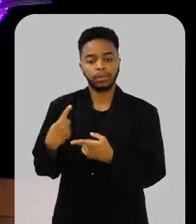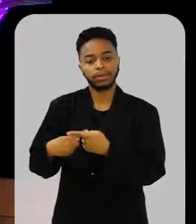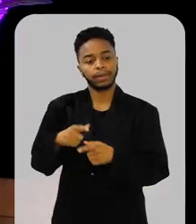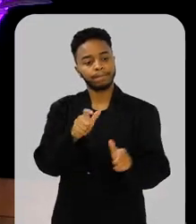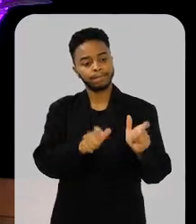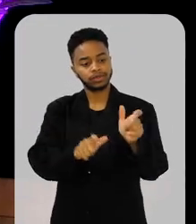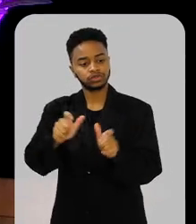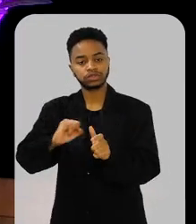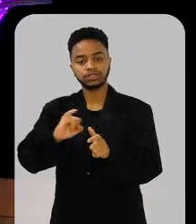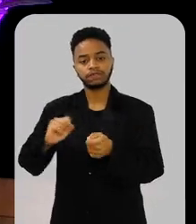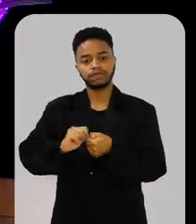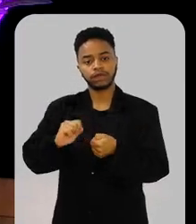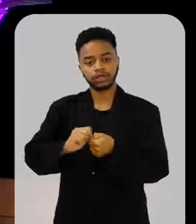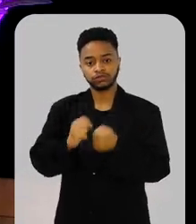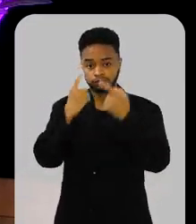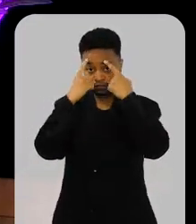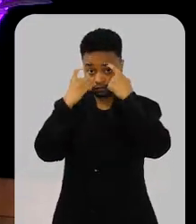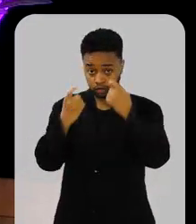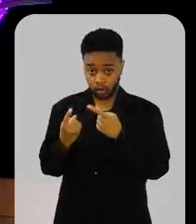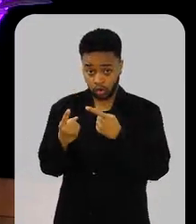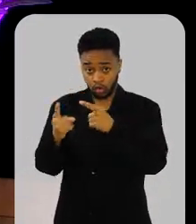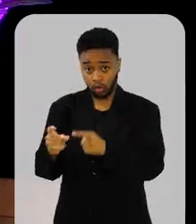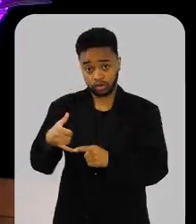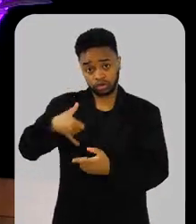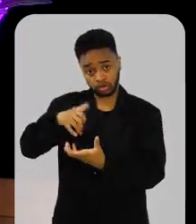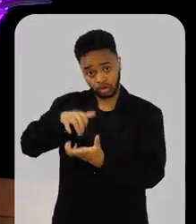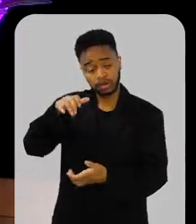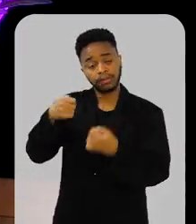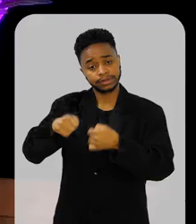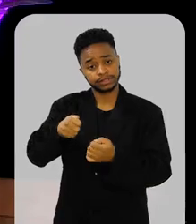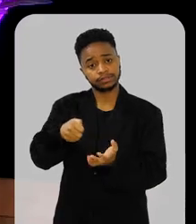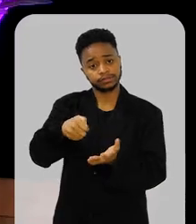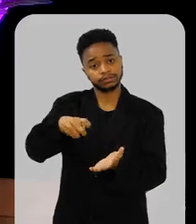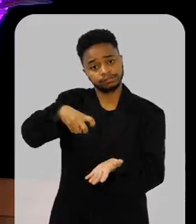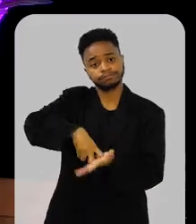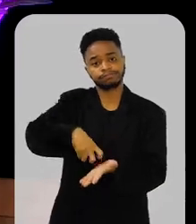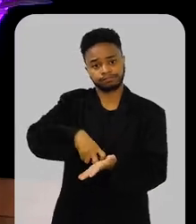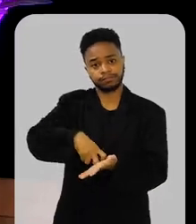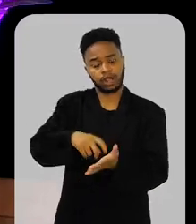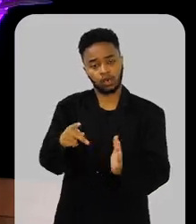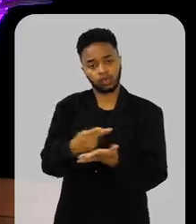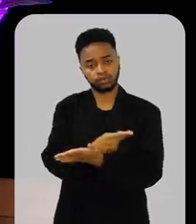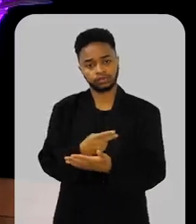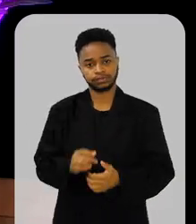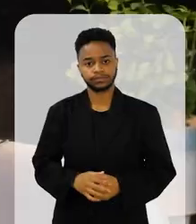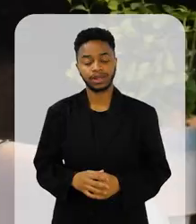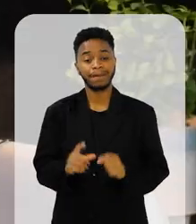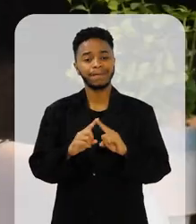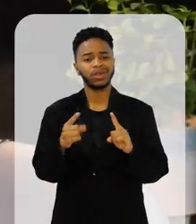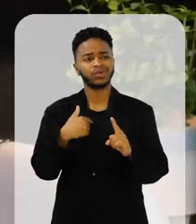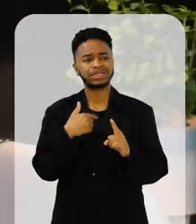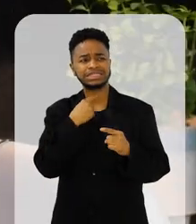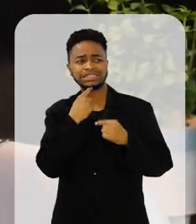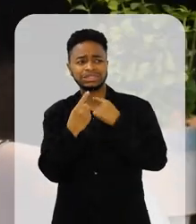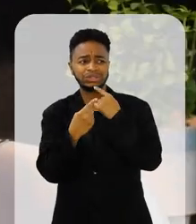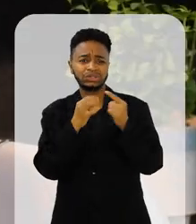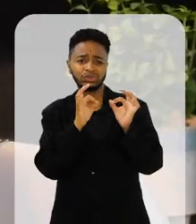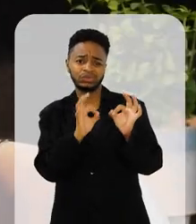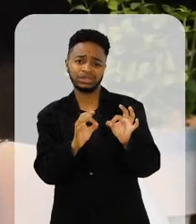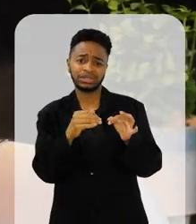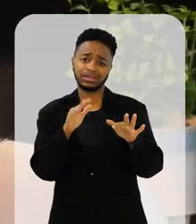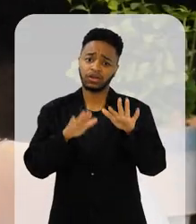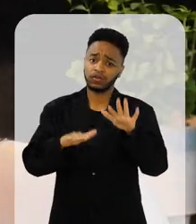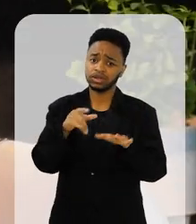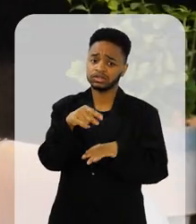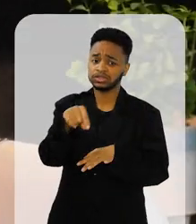as pessoas que cometam violência possam pagar pelos seus crimes. Mas aí surgiu uma dúvida minha, que